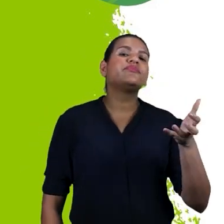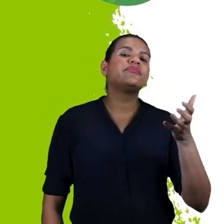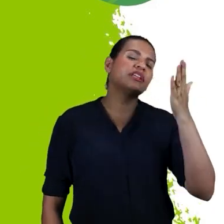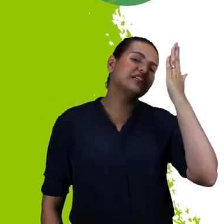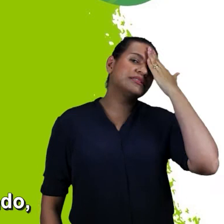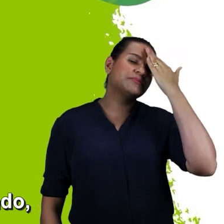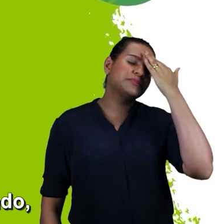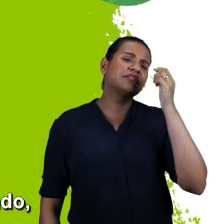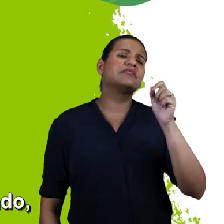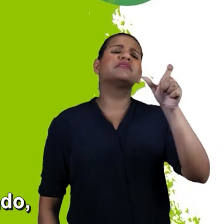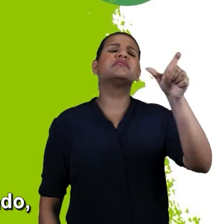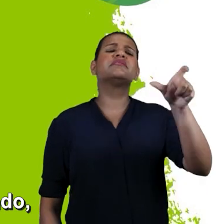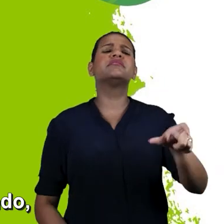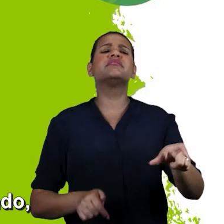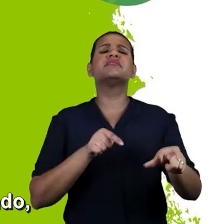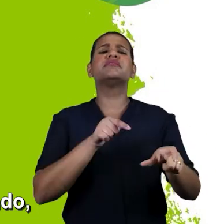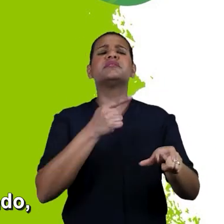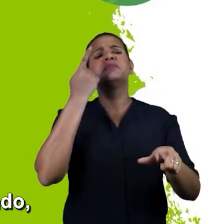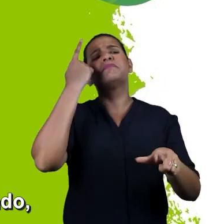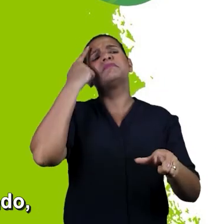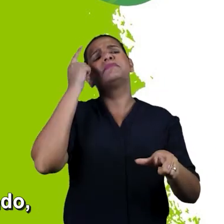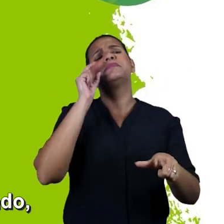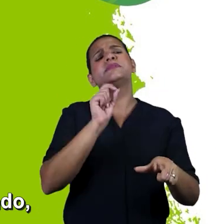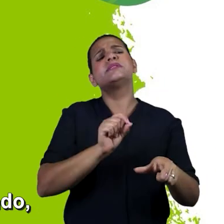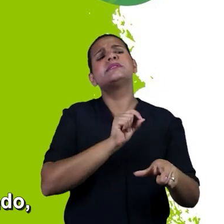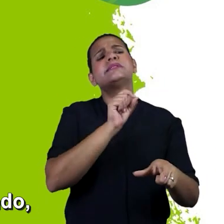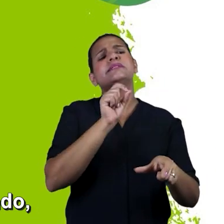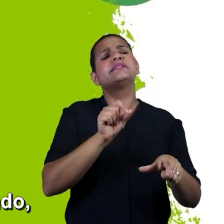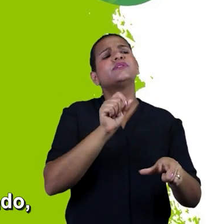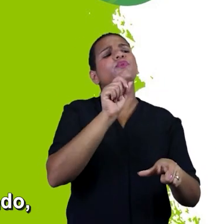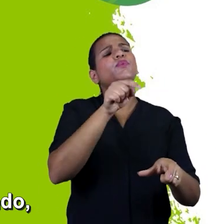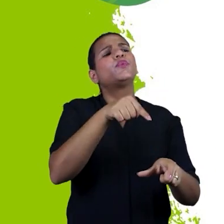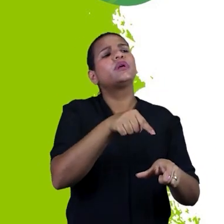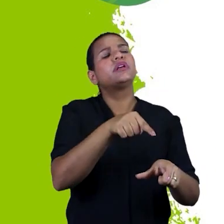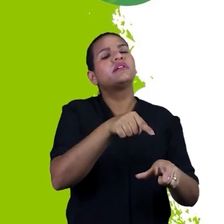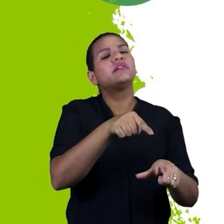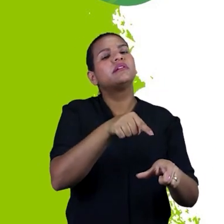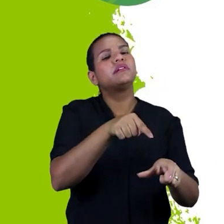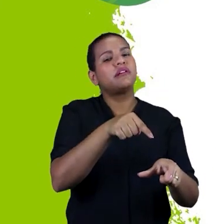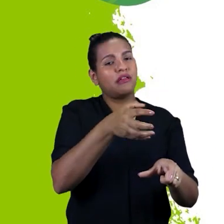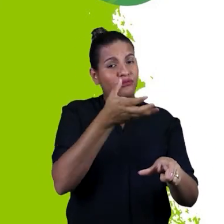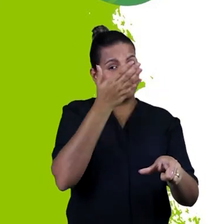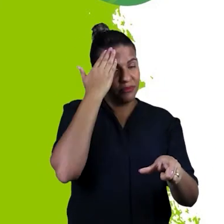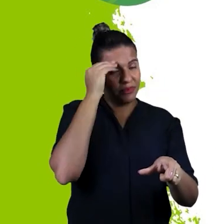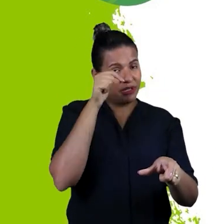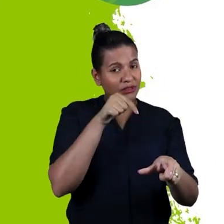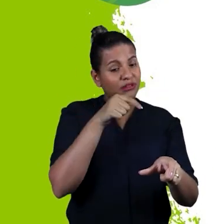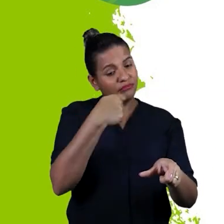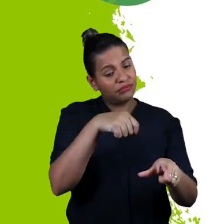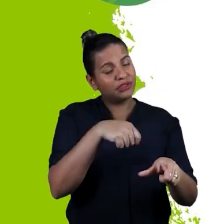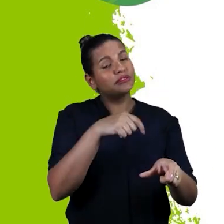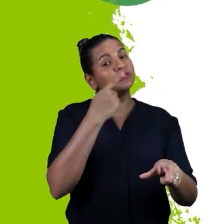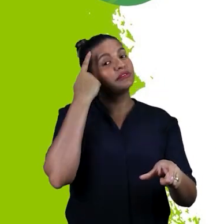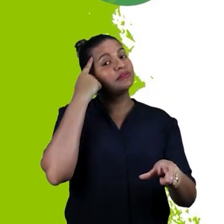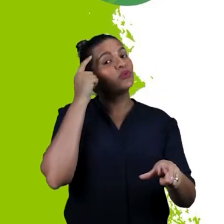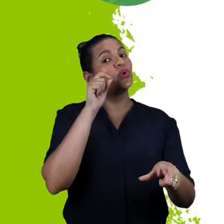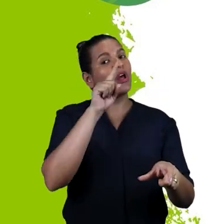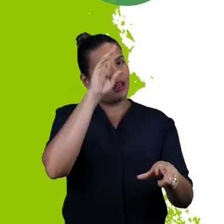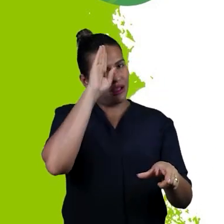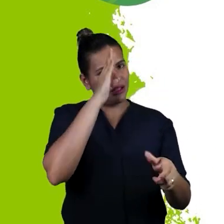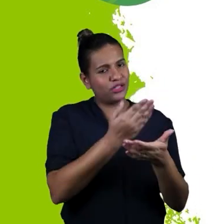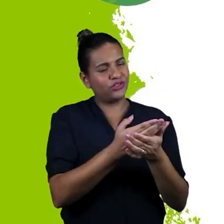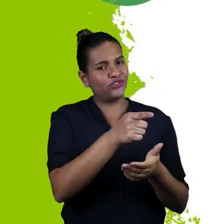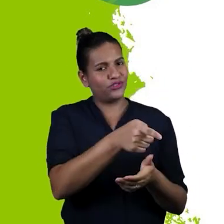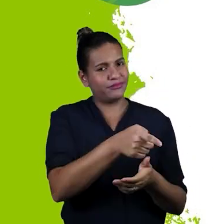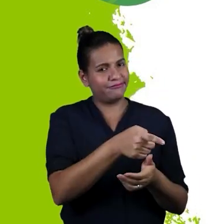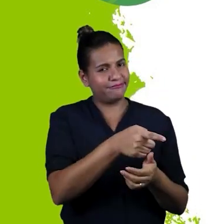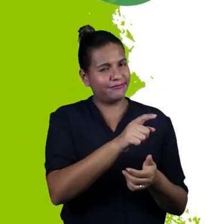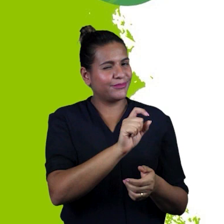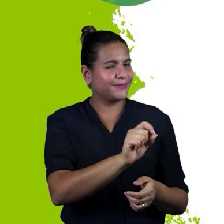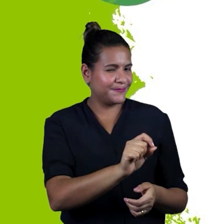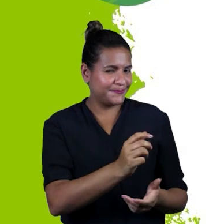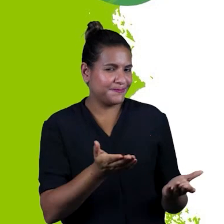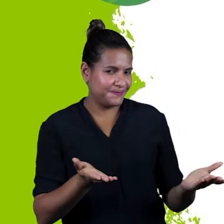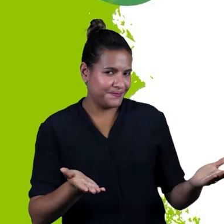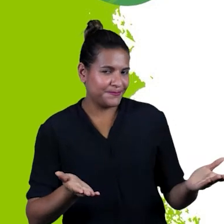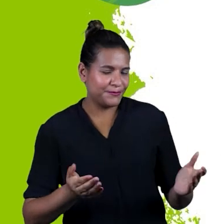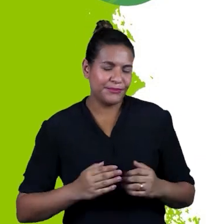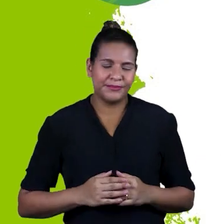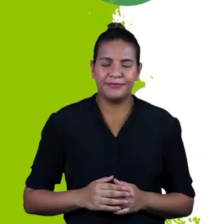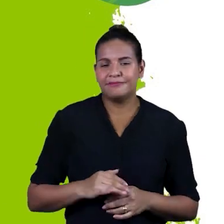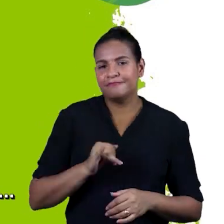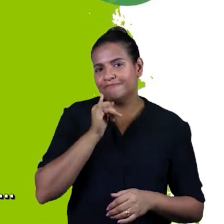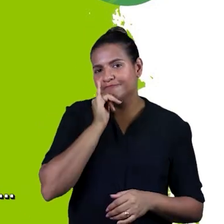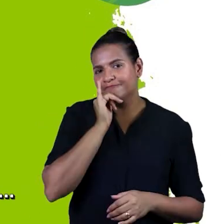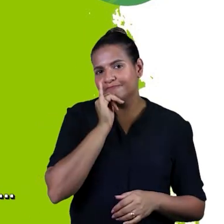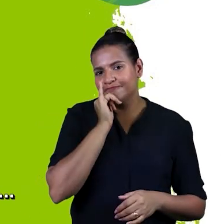que se você quer saber o que a outra pessoa está pensando, então você tem que saber o que ela acredita,